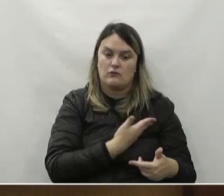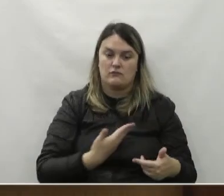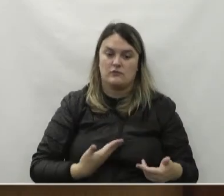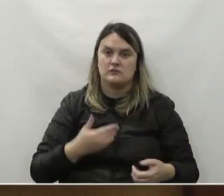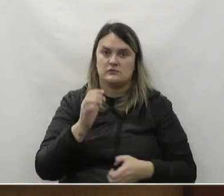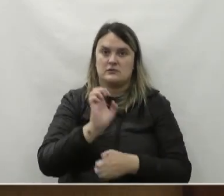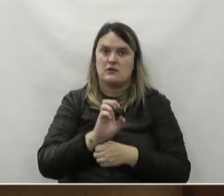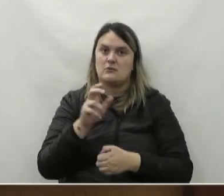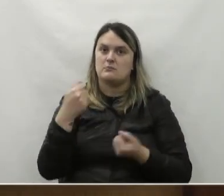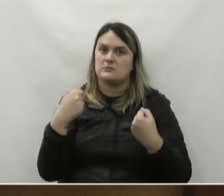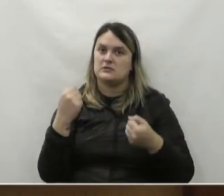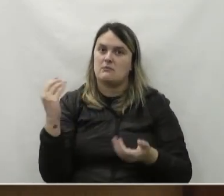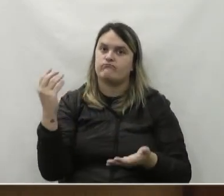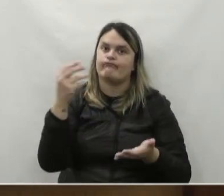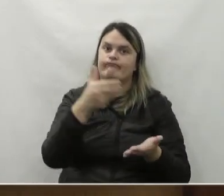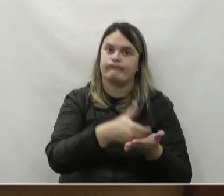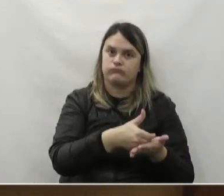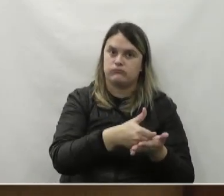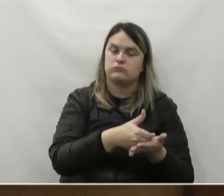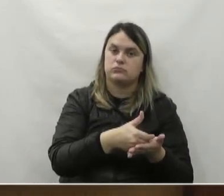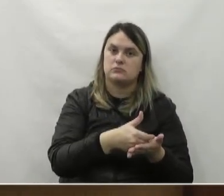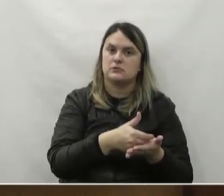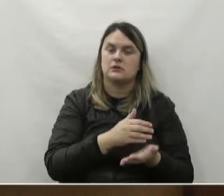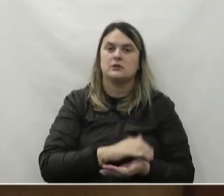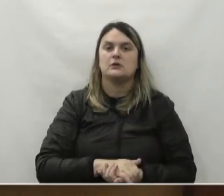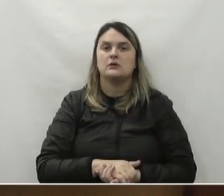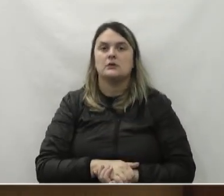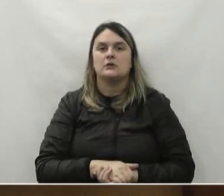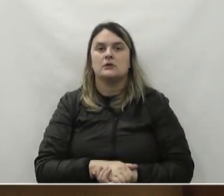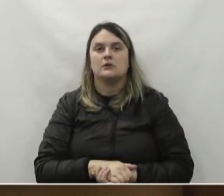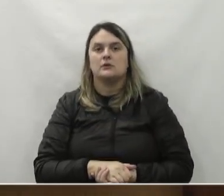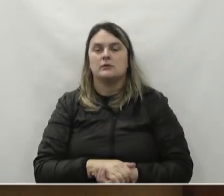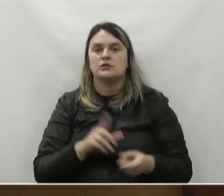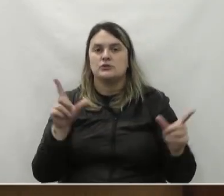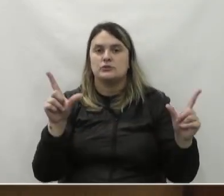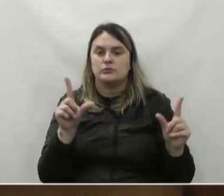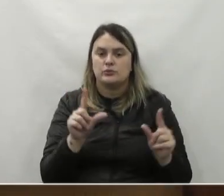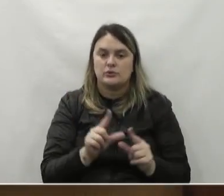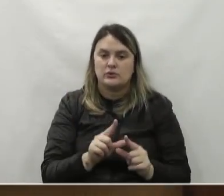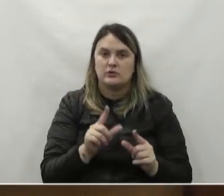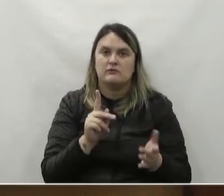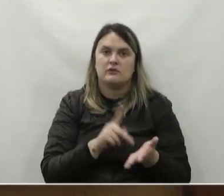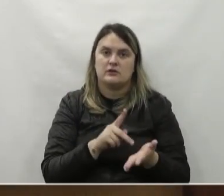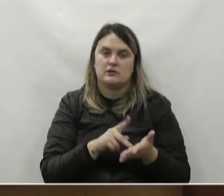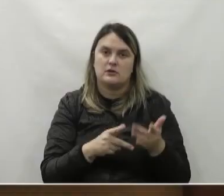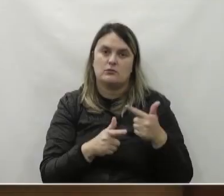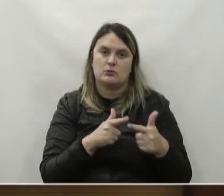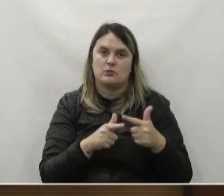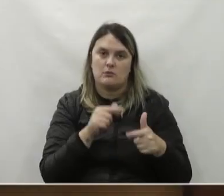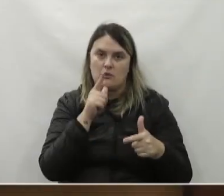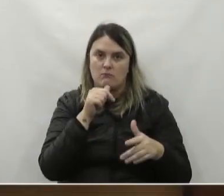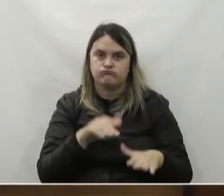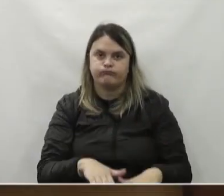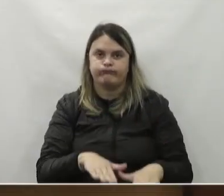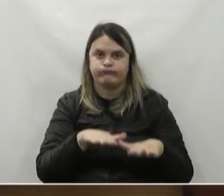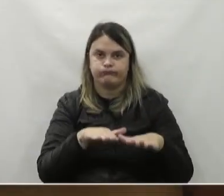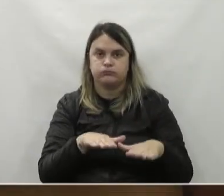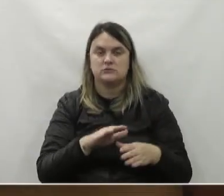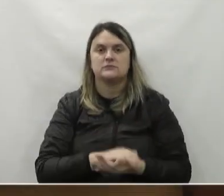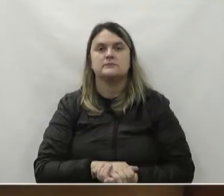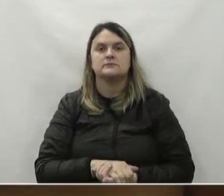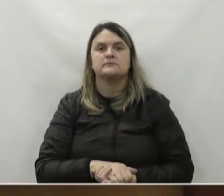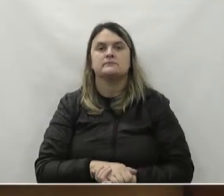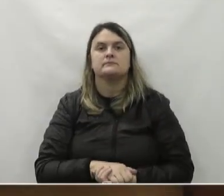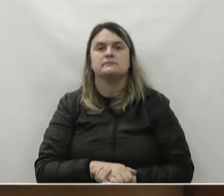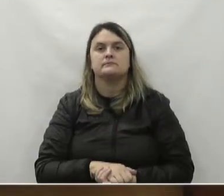dinheiro, né, para que venha a reduzir realmente um pouco essa questão da enchente. Mas